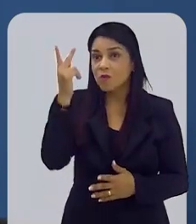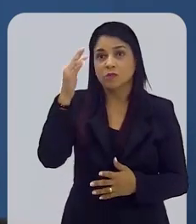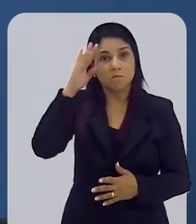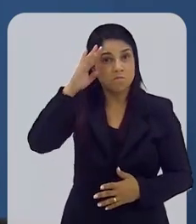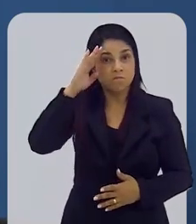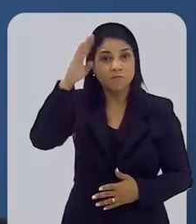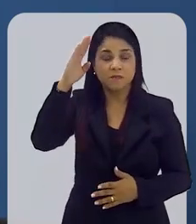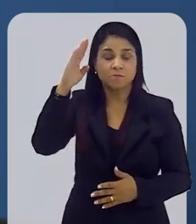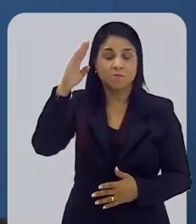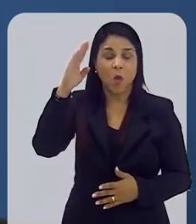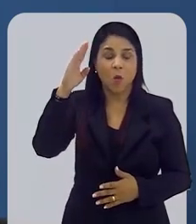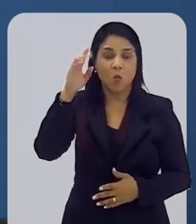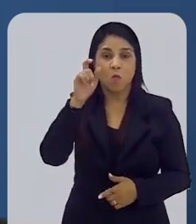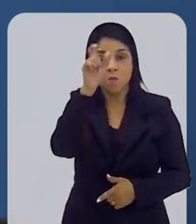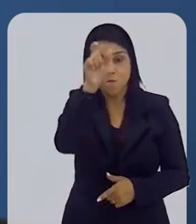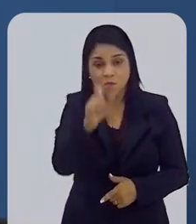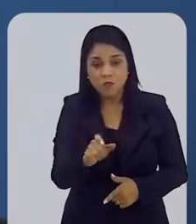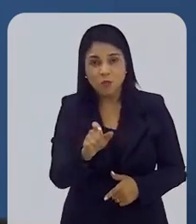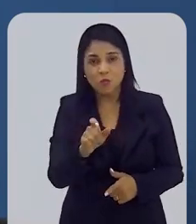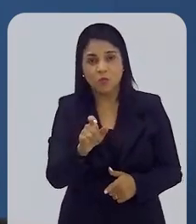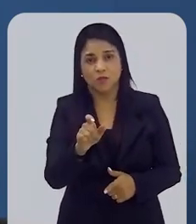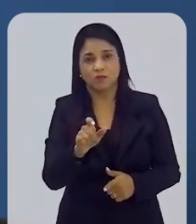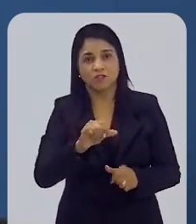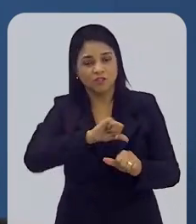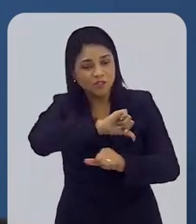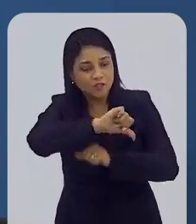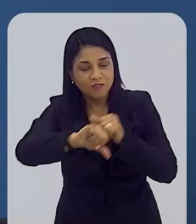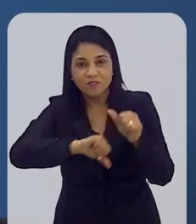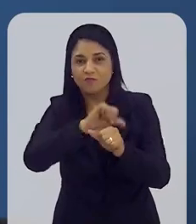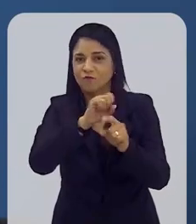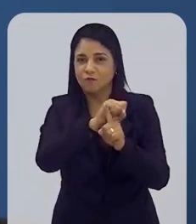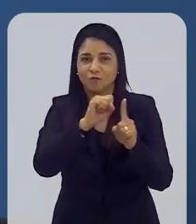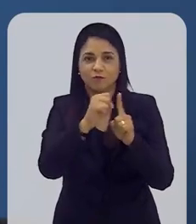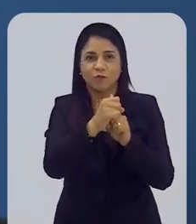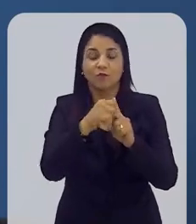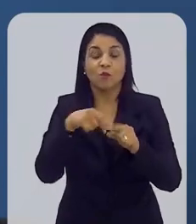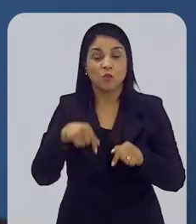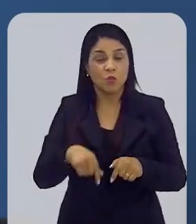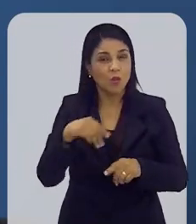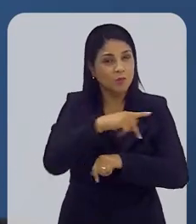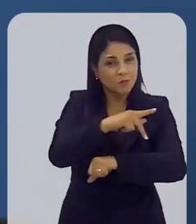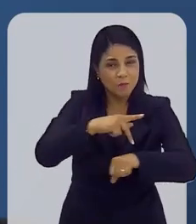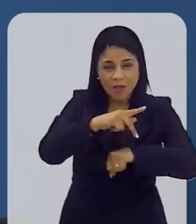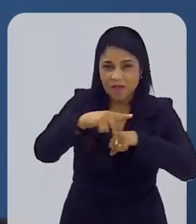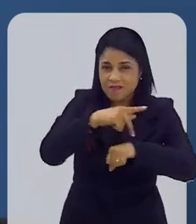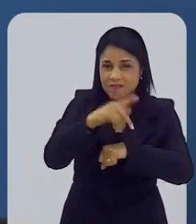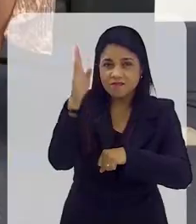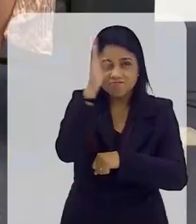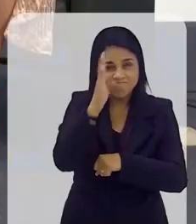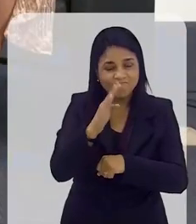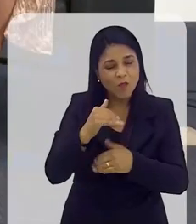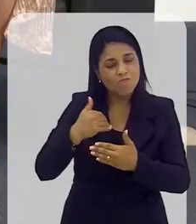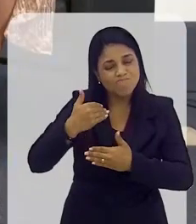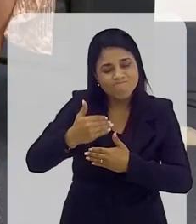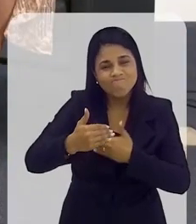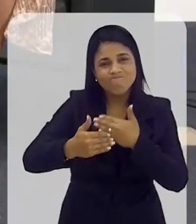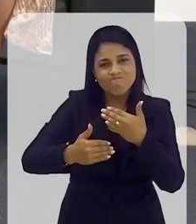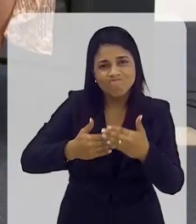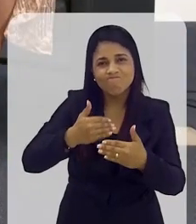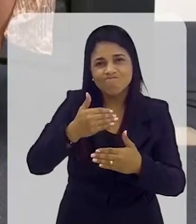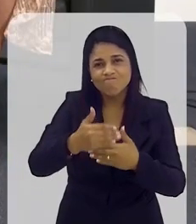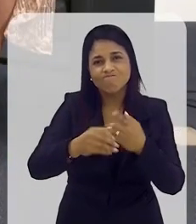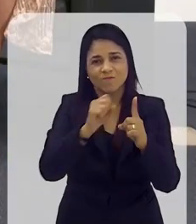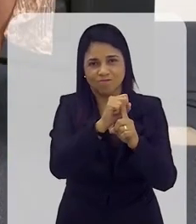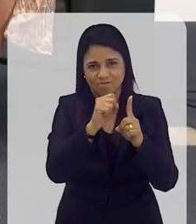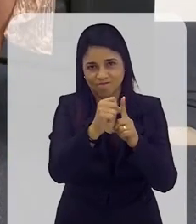de transformação social, a gente tem muito ainda que trabalhar. A gente é um país ainda que está engatinhando nesse processo de socialização,